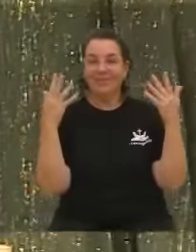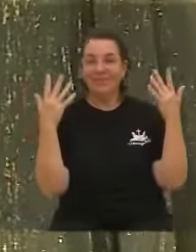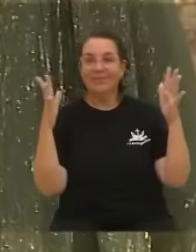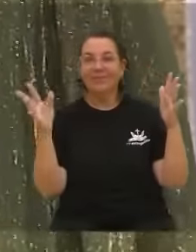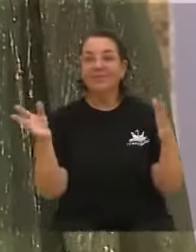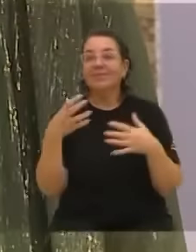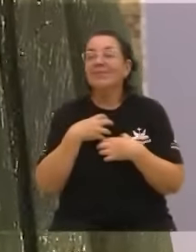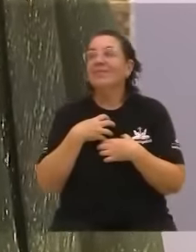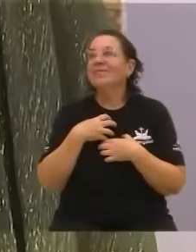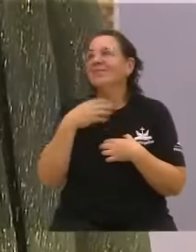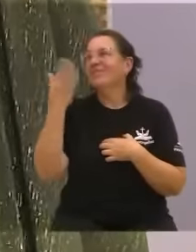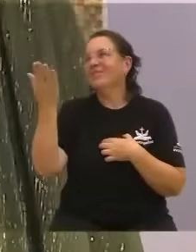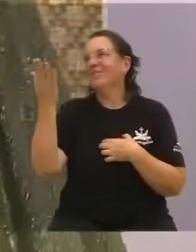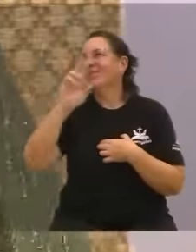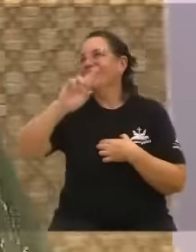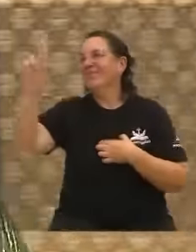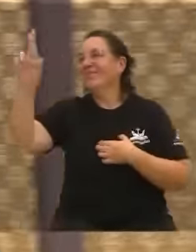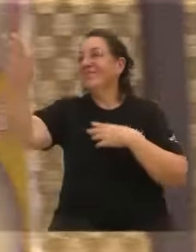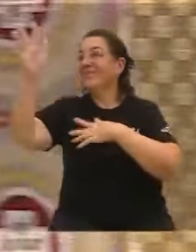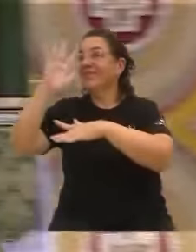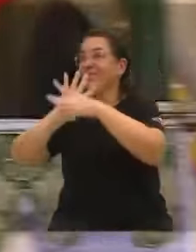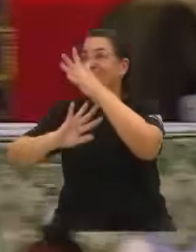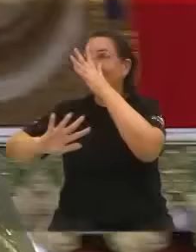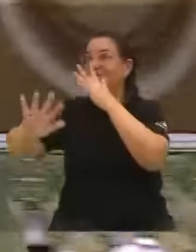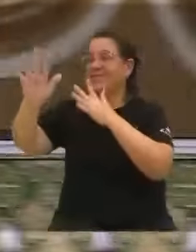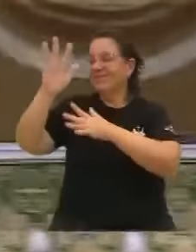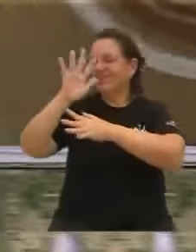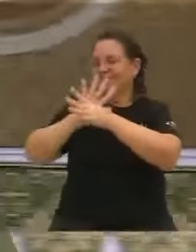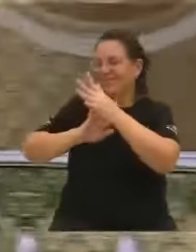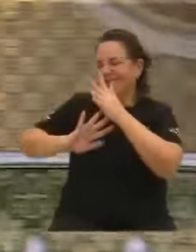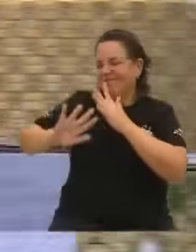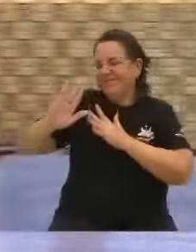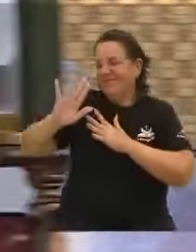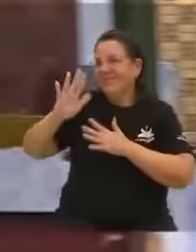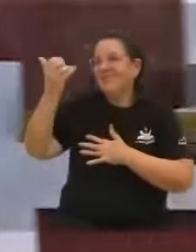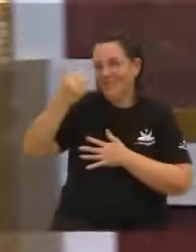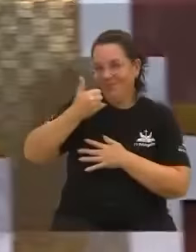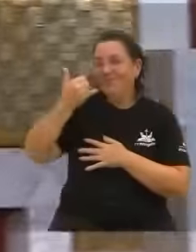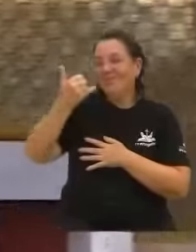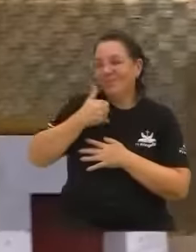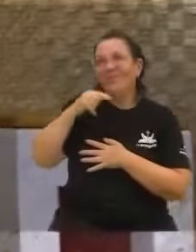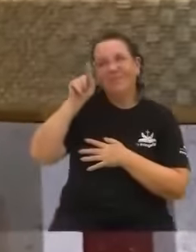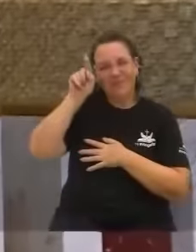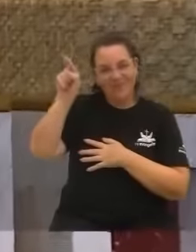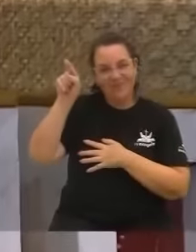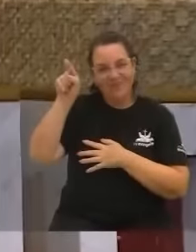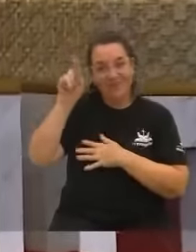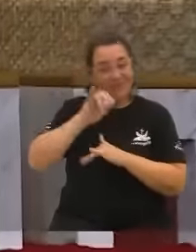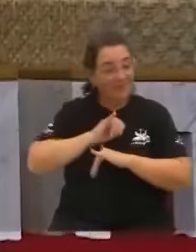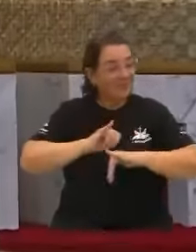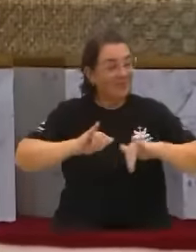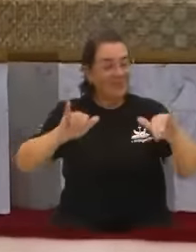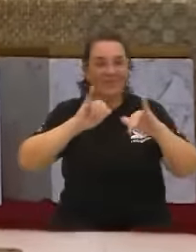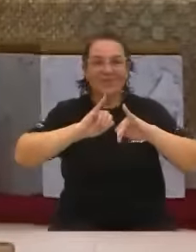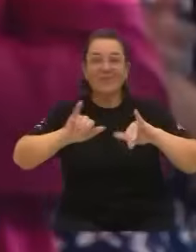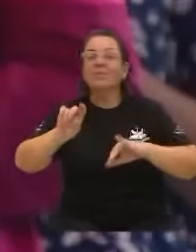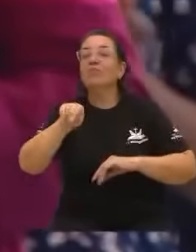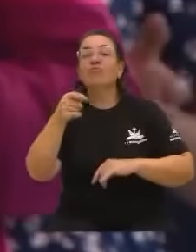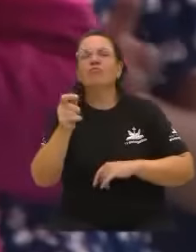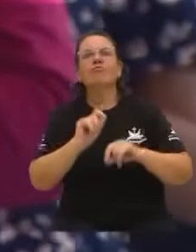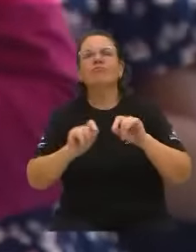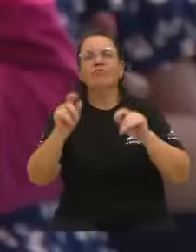aleluia. Ponho-me a ouvir o que o Senhor dirá. Ele vai